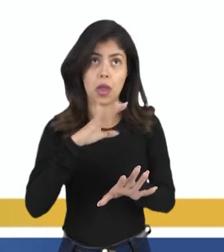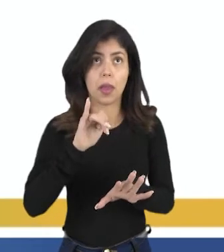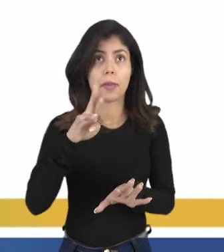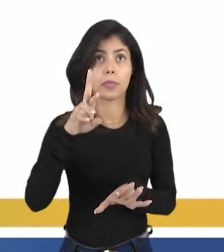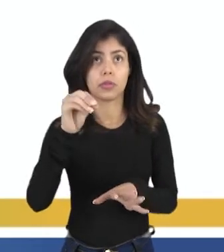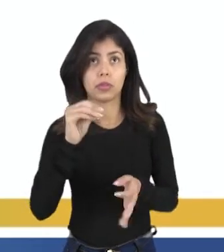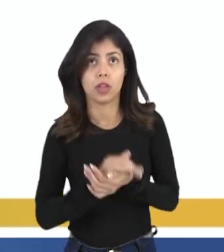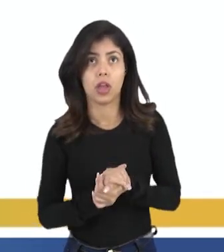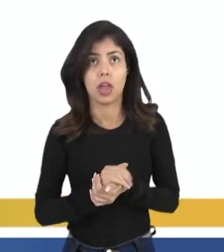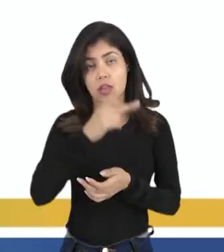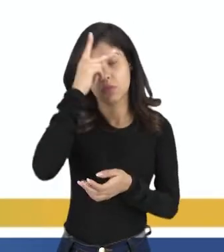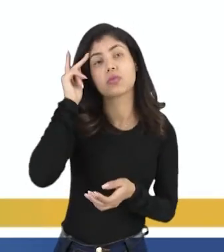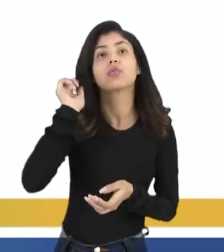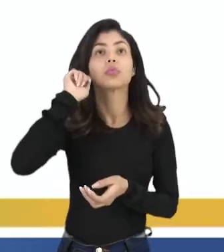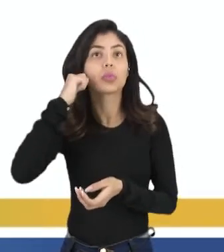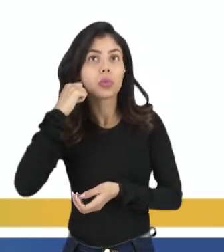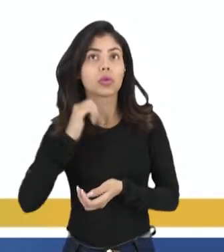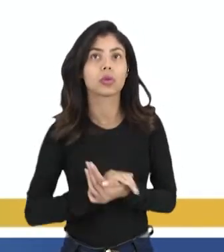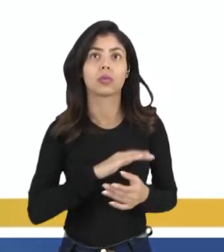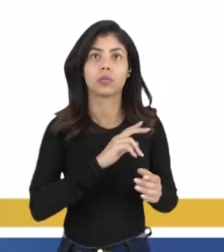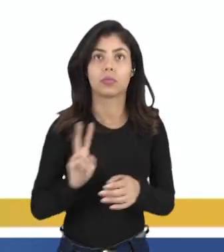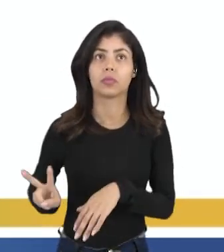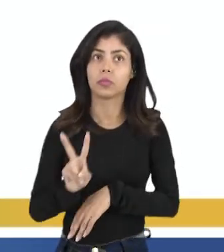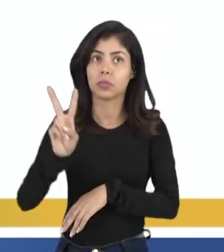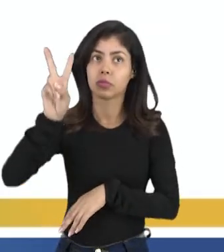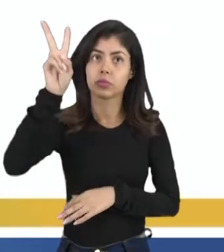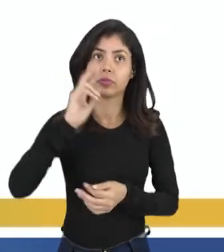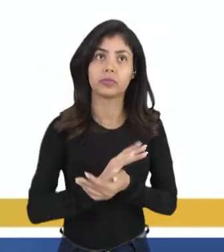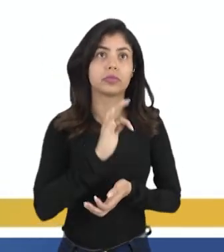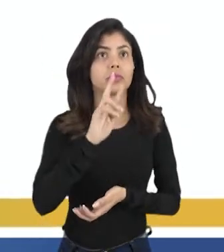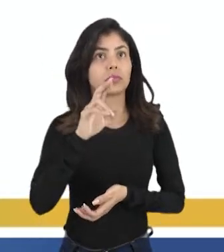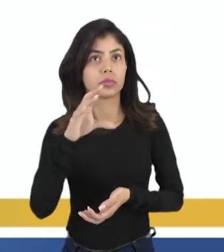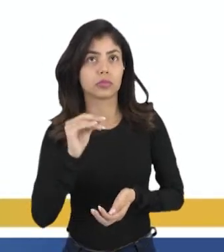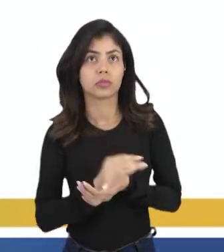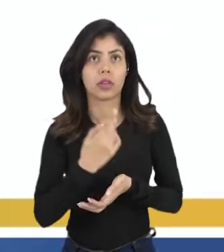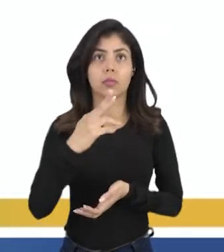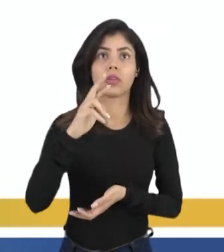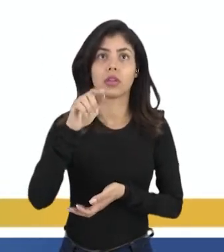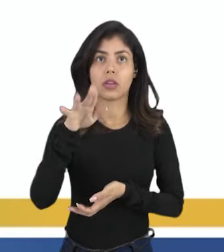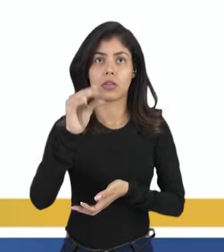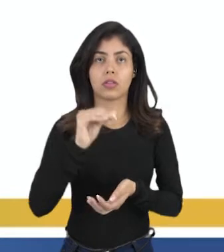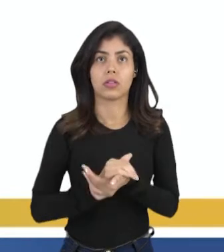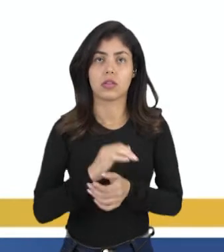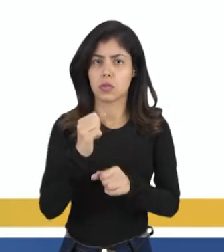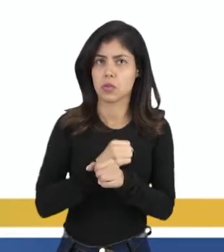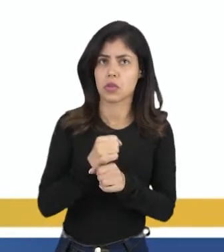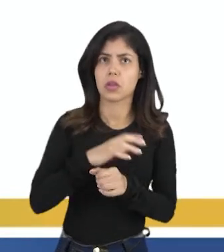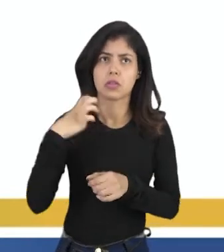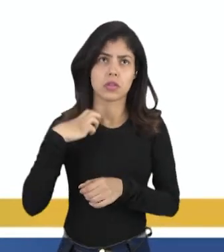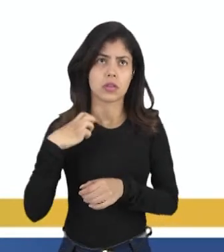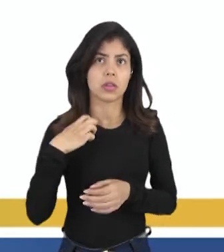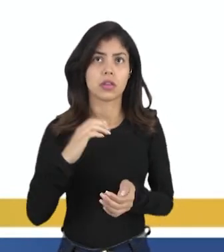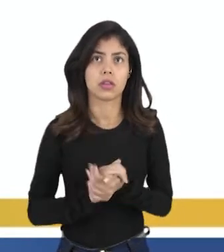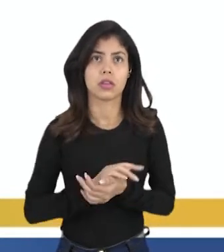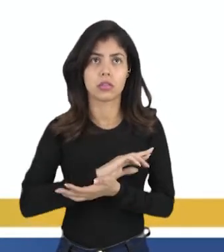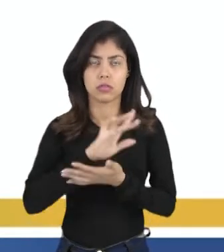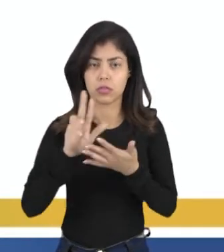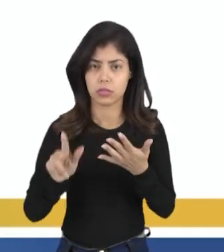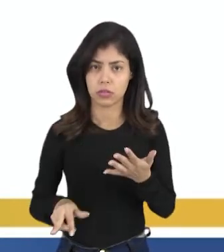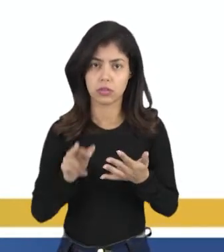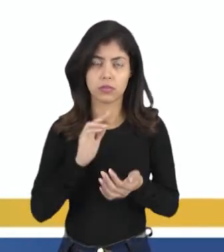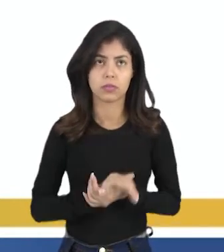sujeitos negros por meio de sua valorização estética e protagonismo na construção de uma ética